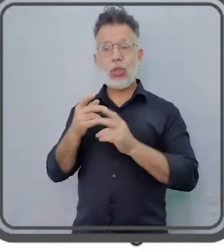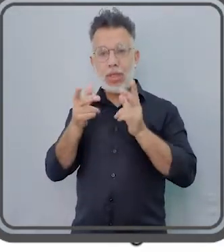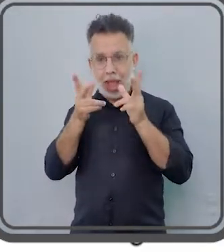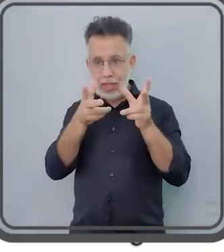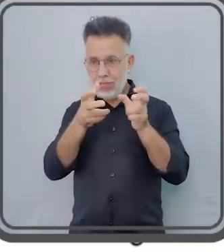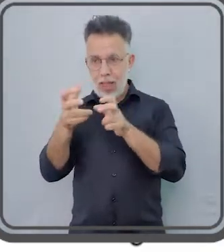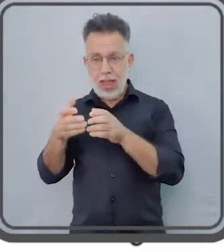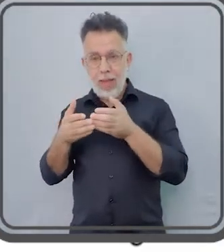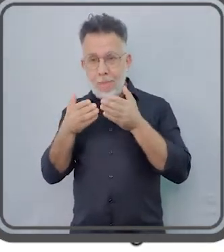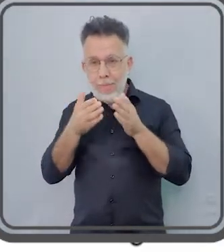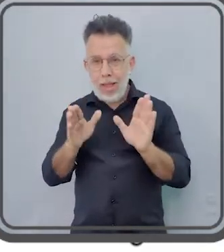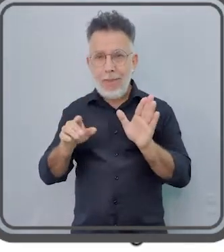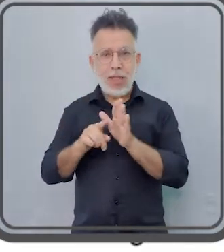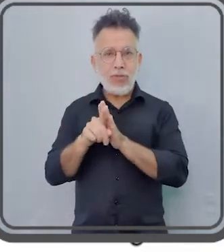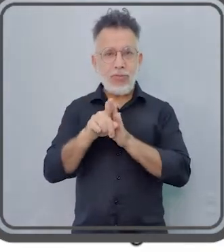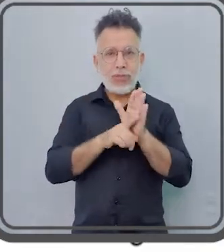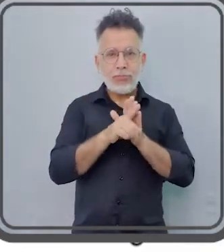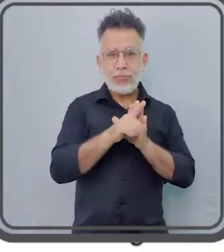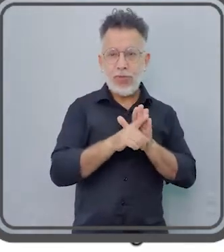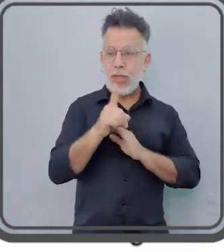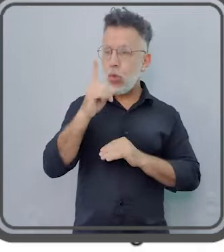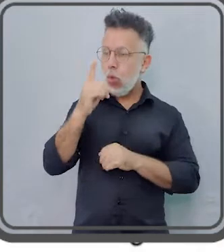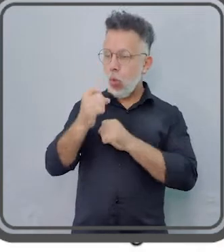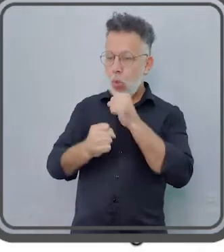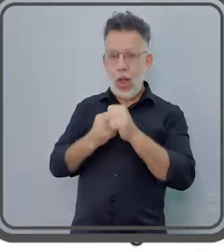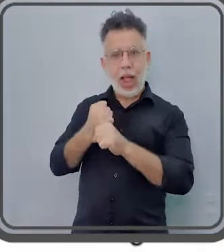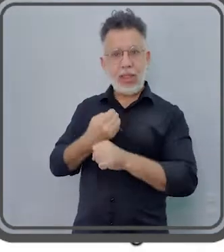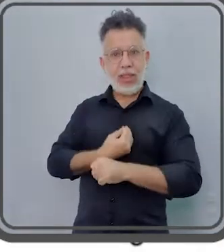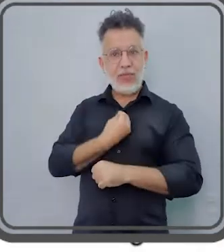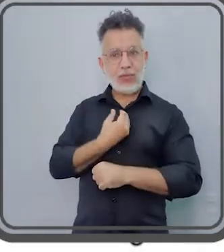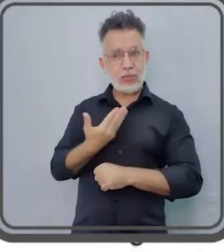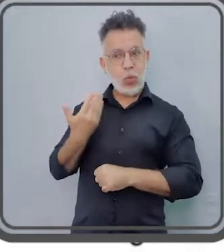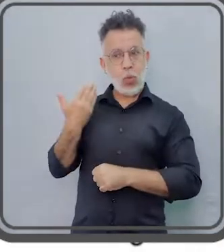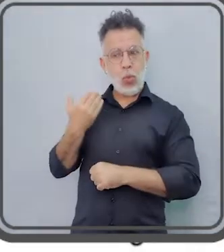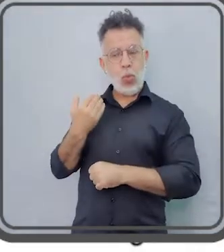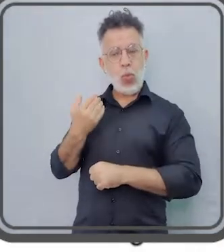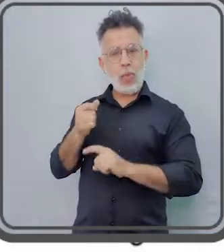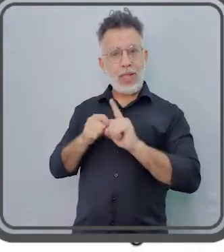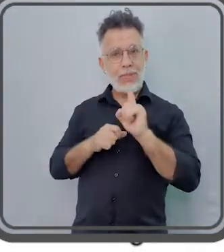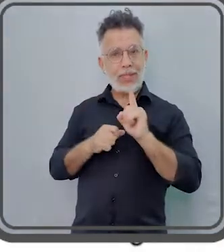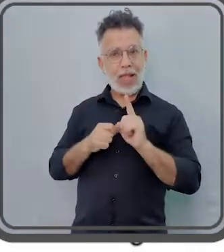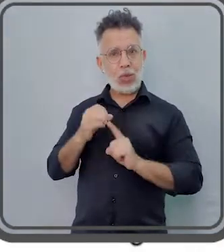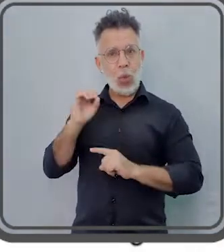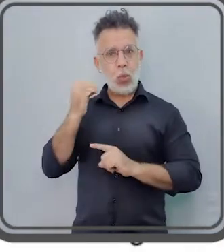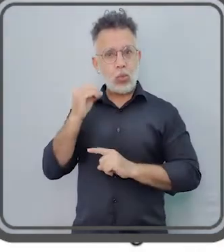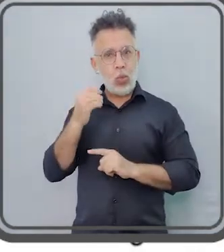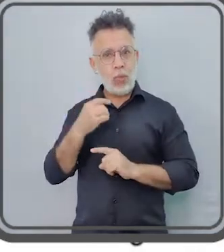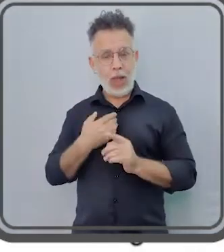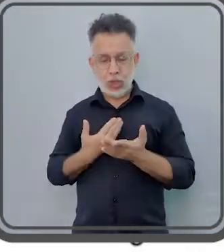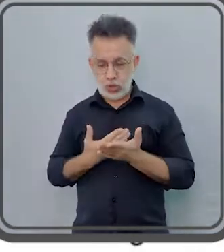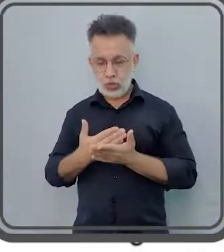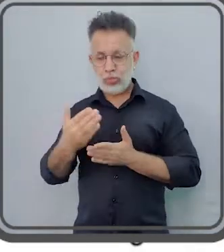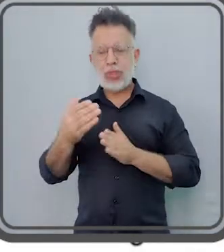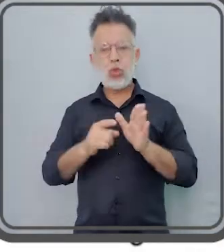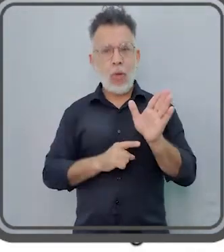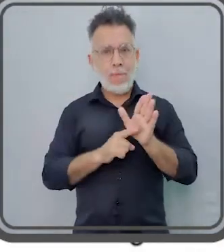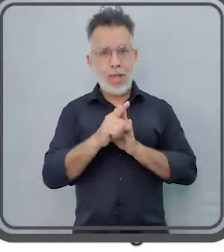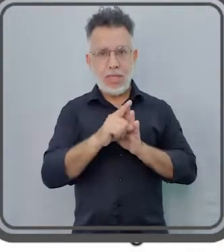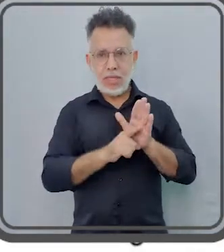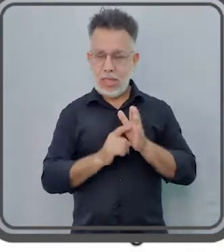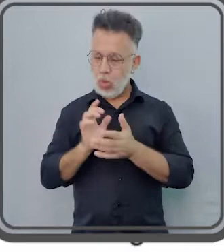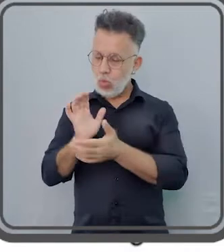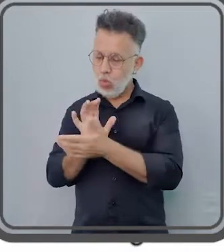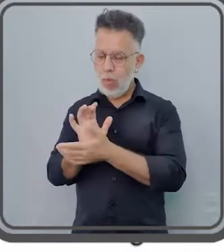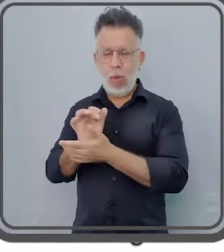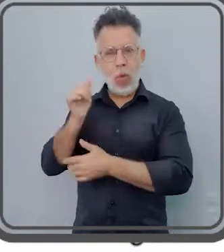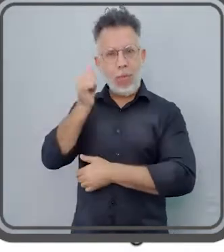a gente nasceu pesquisando, então a gente fez um ano de vida no mês passado, em outubro, mas a gente já nasceu pesquisando em